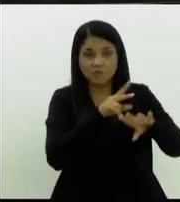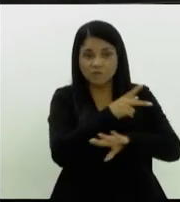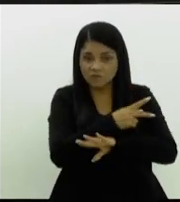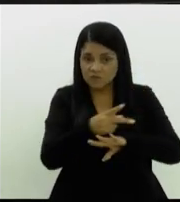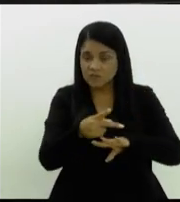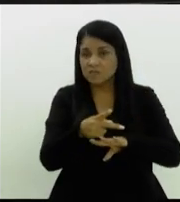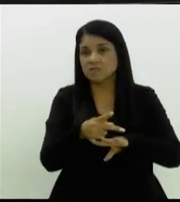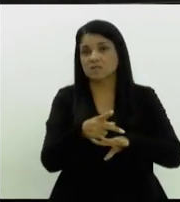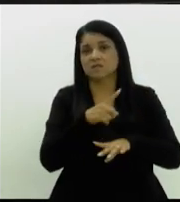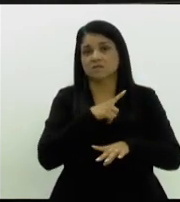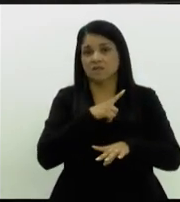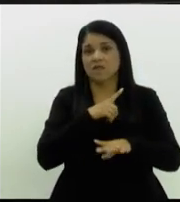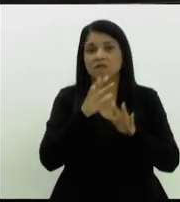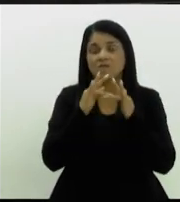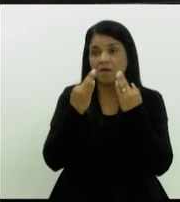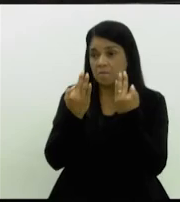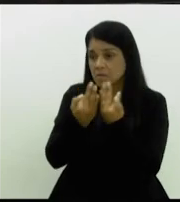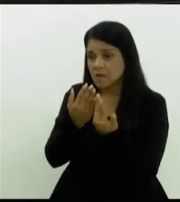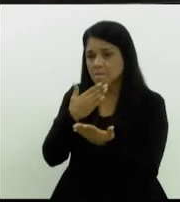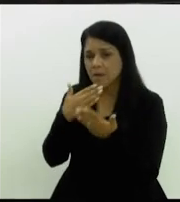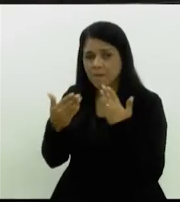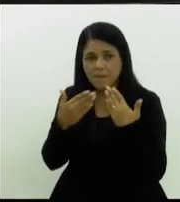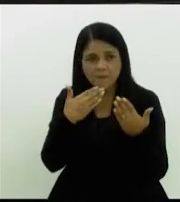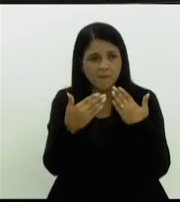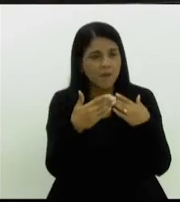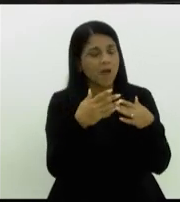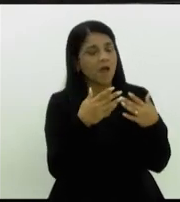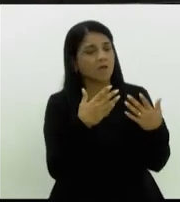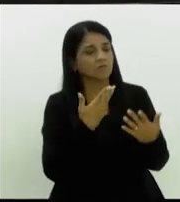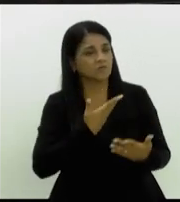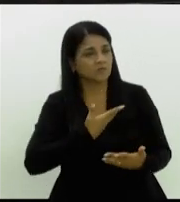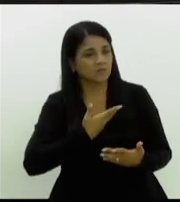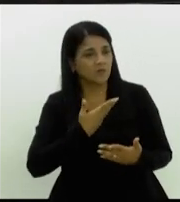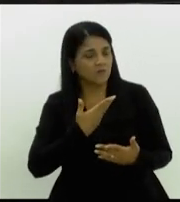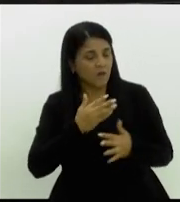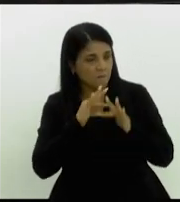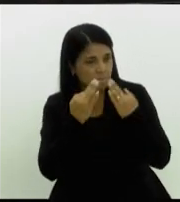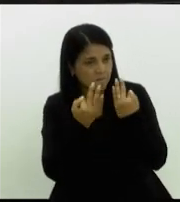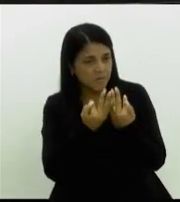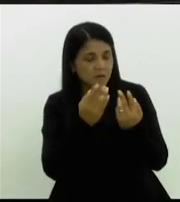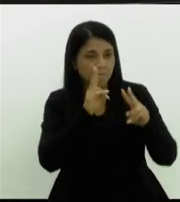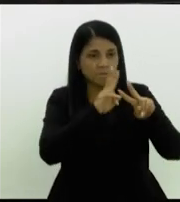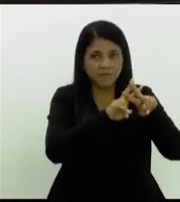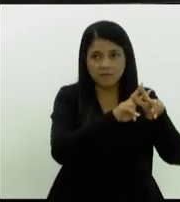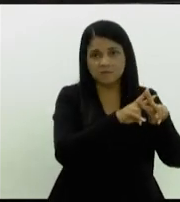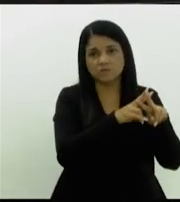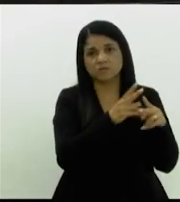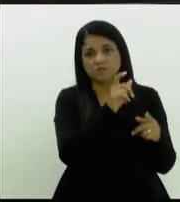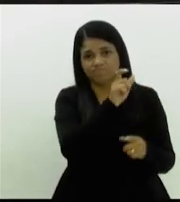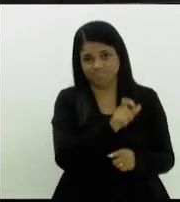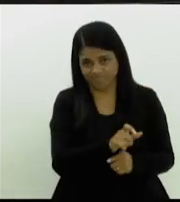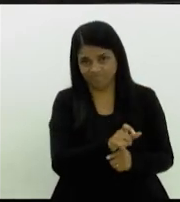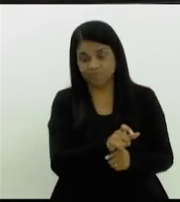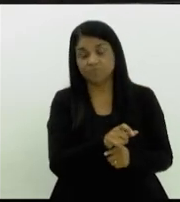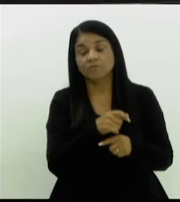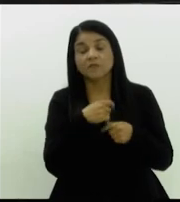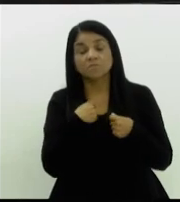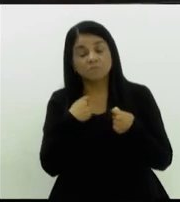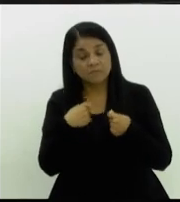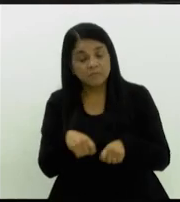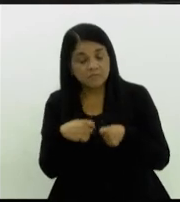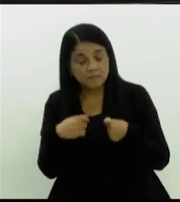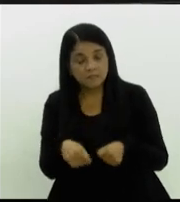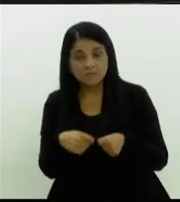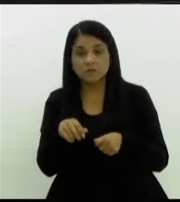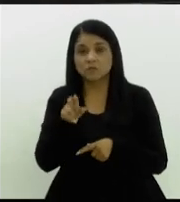dos familiares de conversar com seus entes queridos que estão no sistema. Então, é preciso reafirmar, é